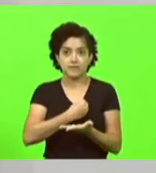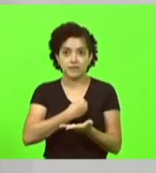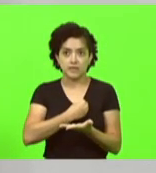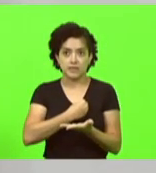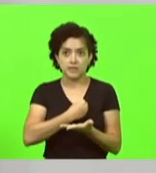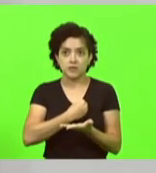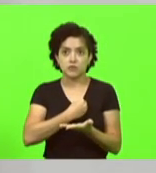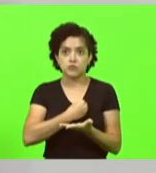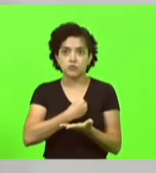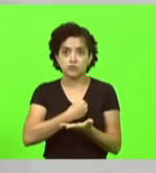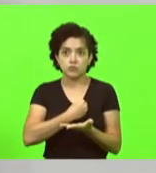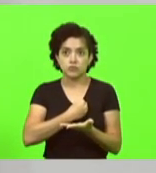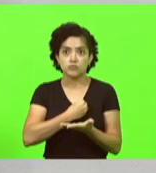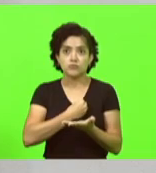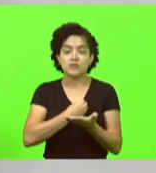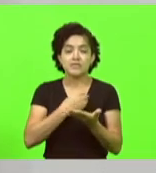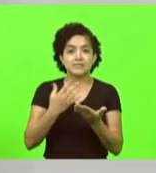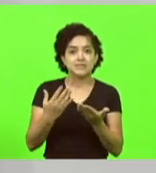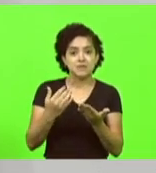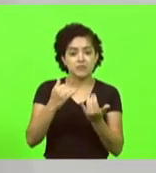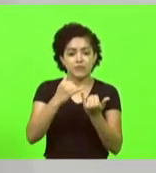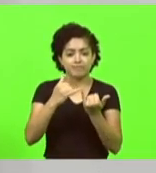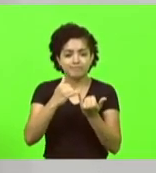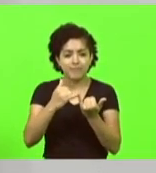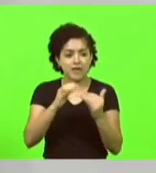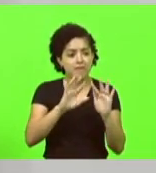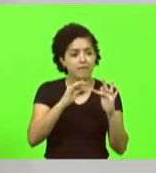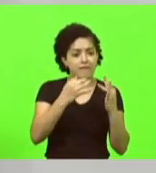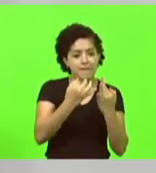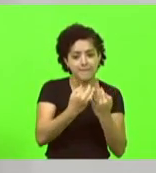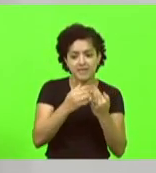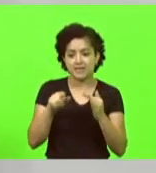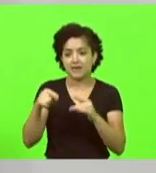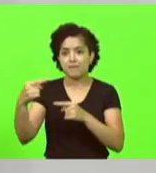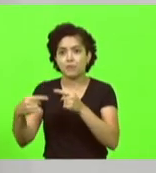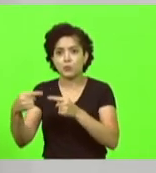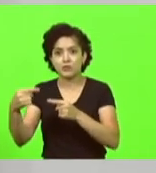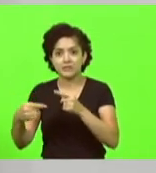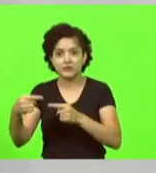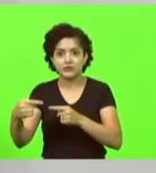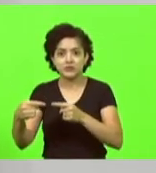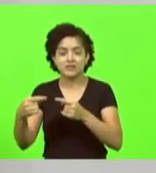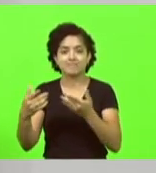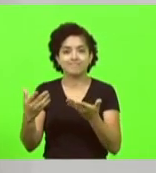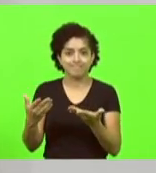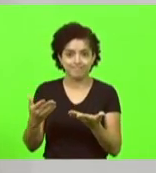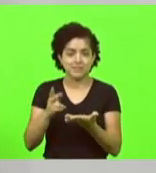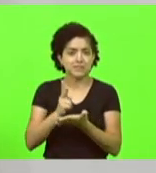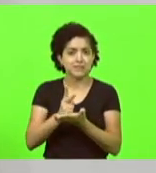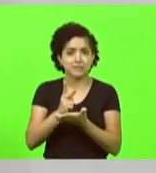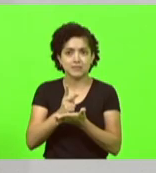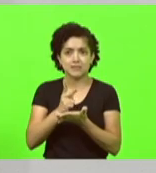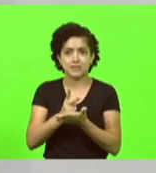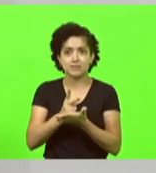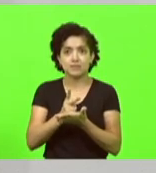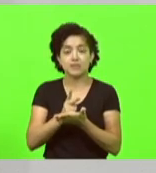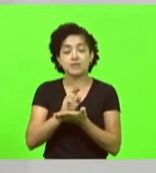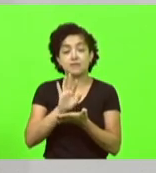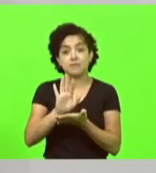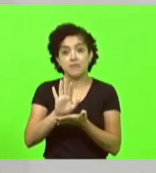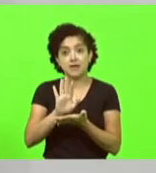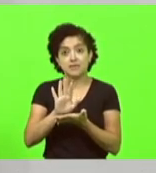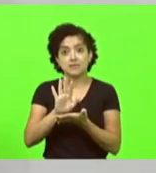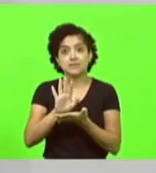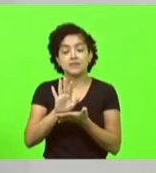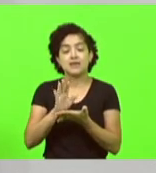foi dividida entre a família e a política. A Valentina foi quem